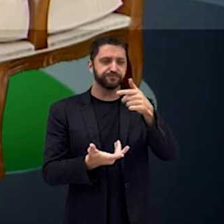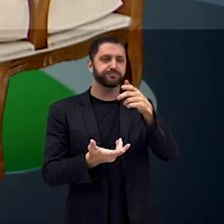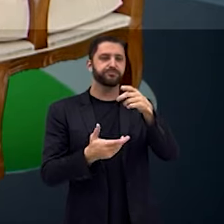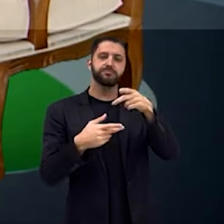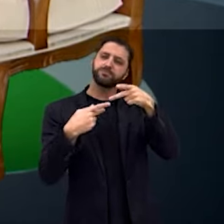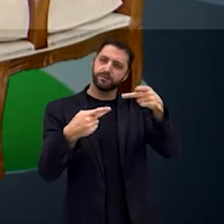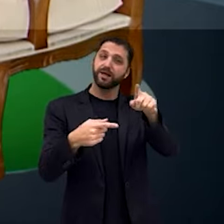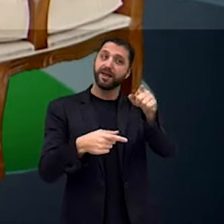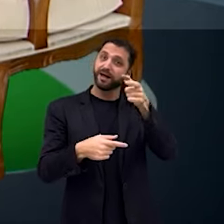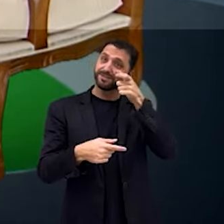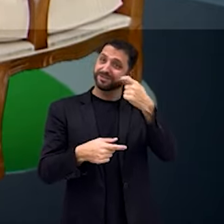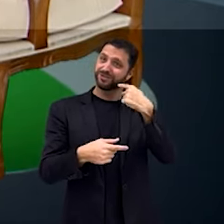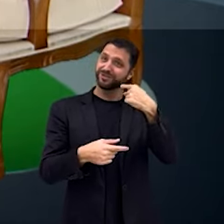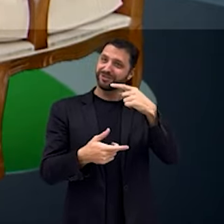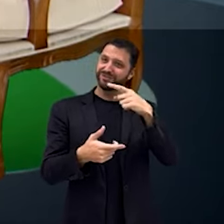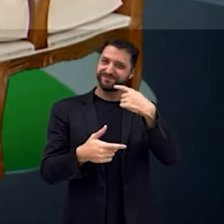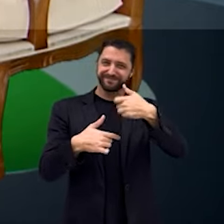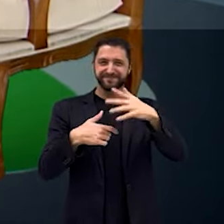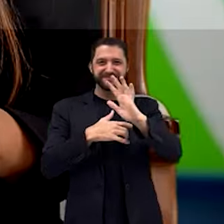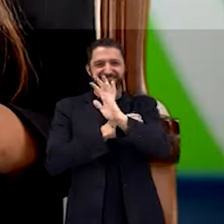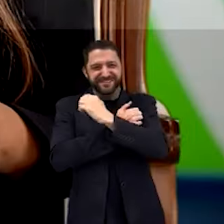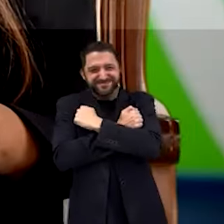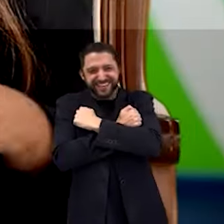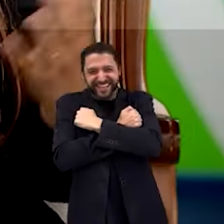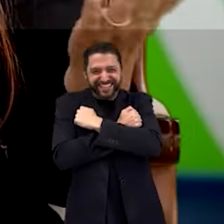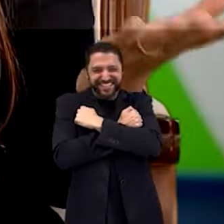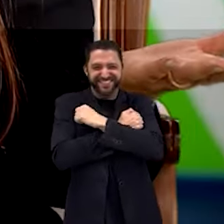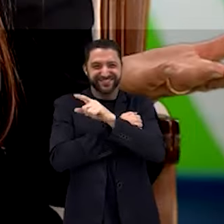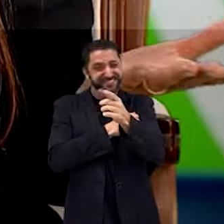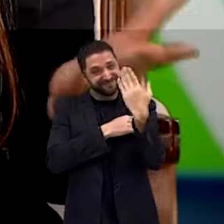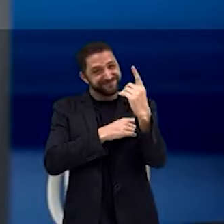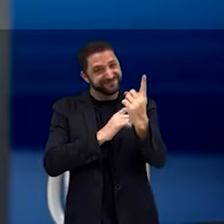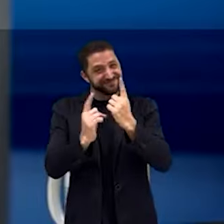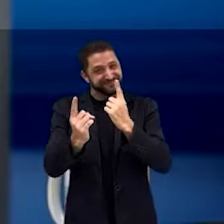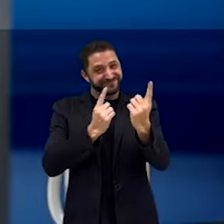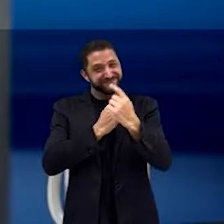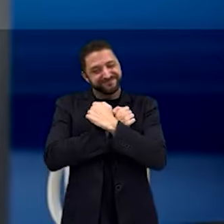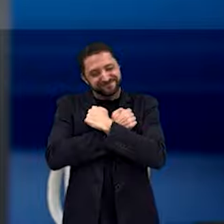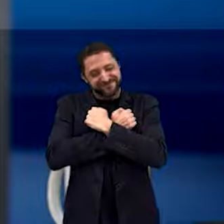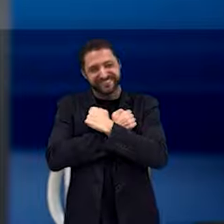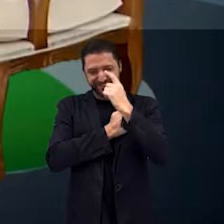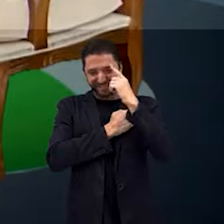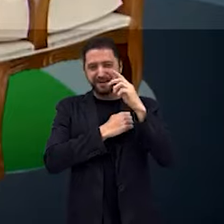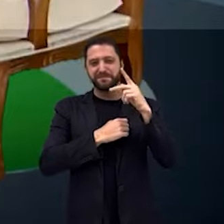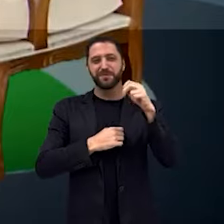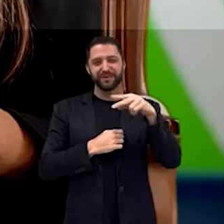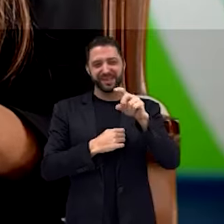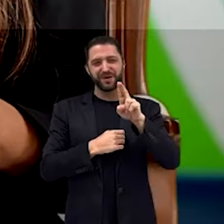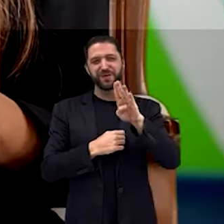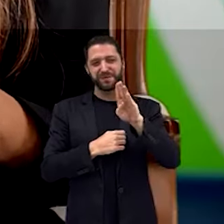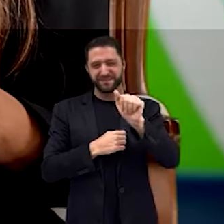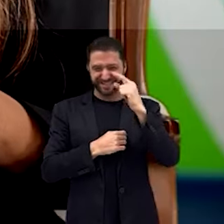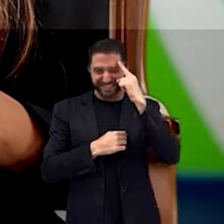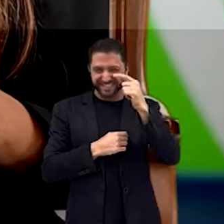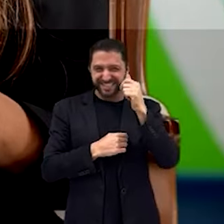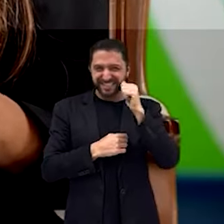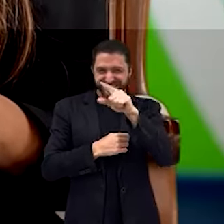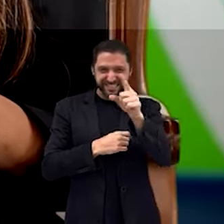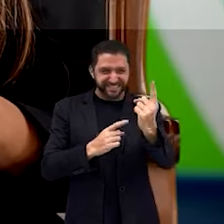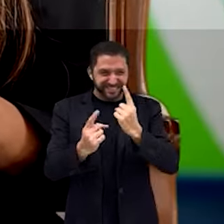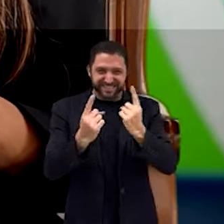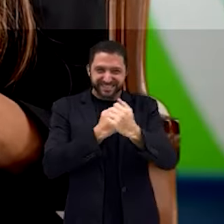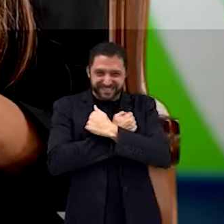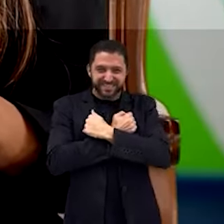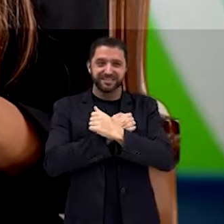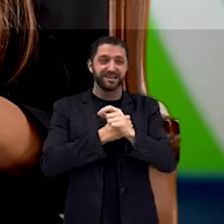dessas, que até assiste aqui o nosso programa. E aí um abraço para vocês que vieram falar comigo lá em Condeúba. E aí